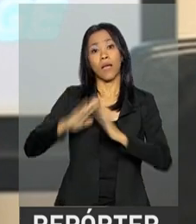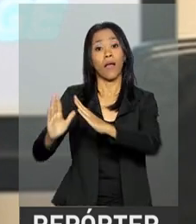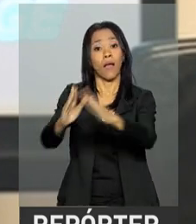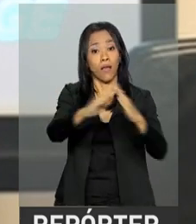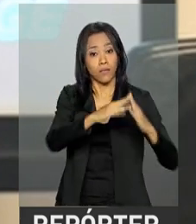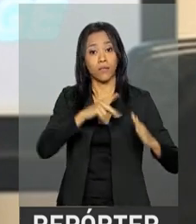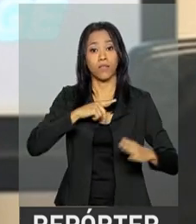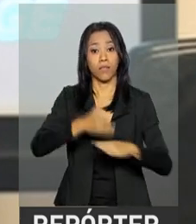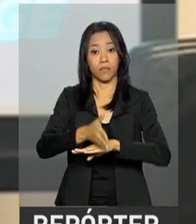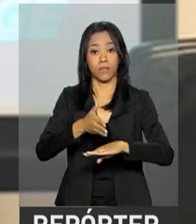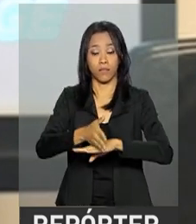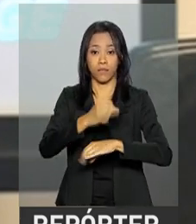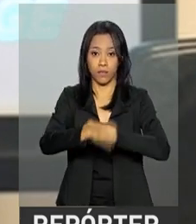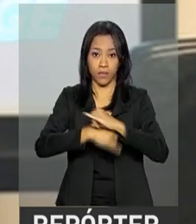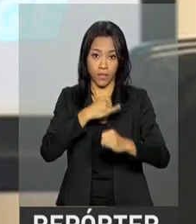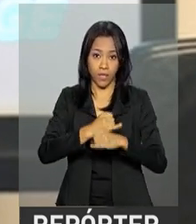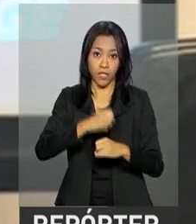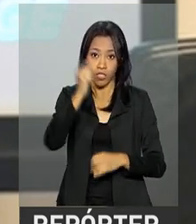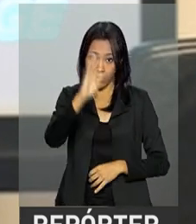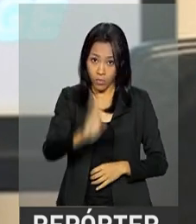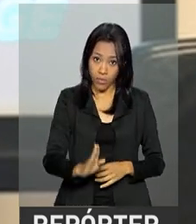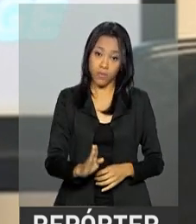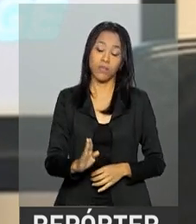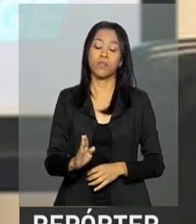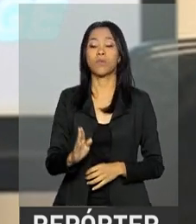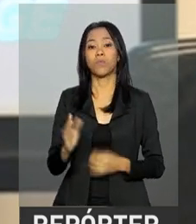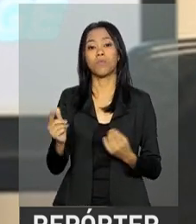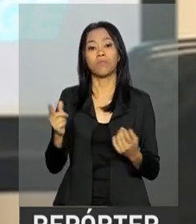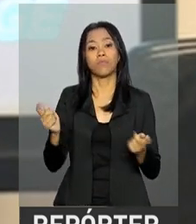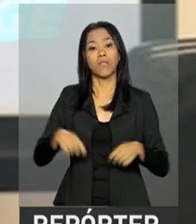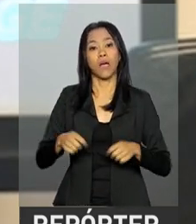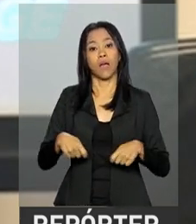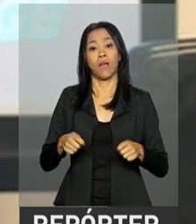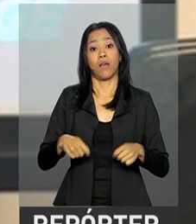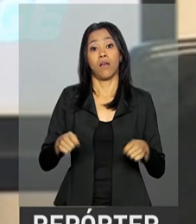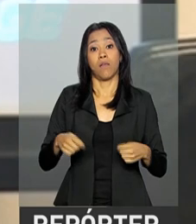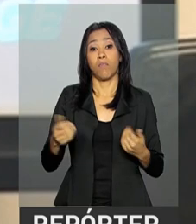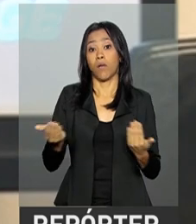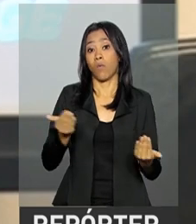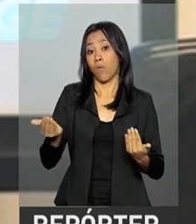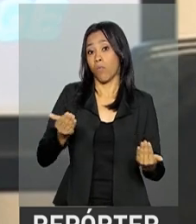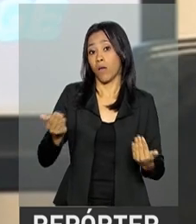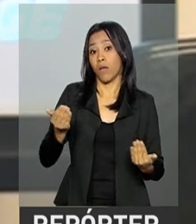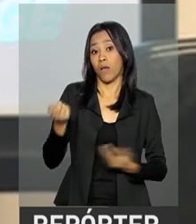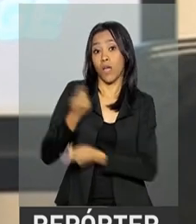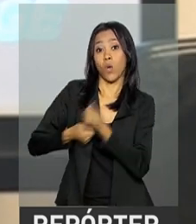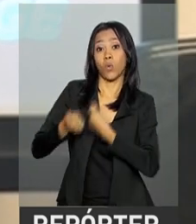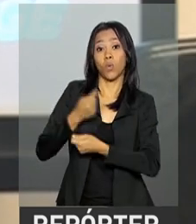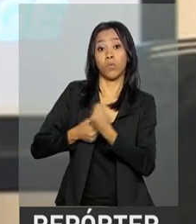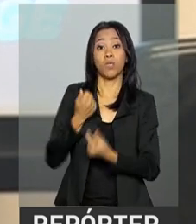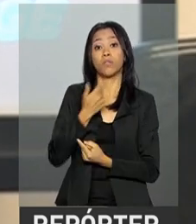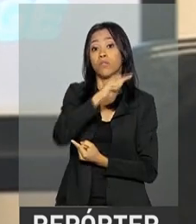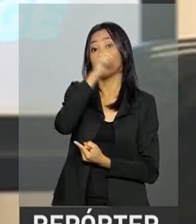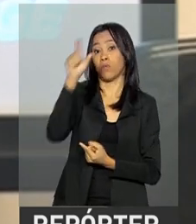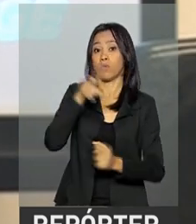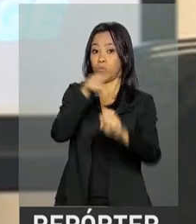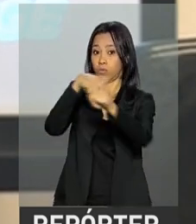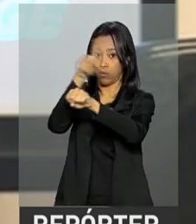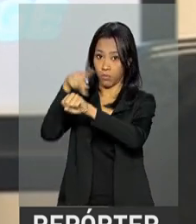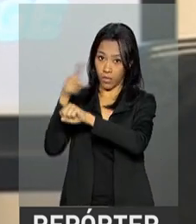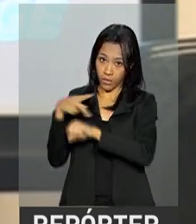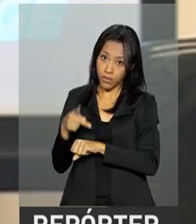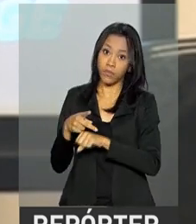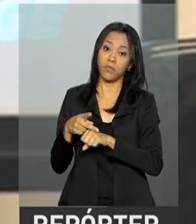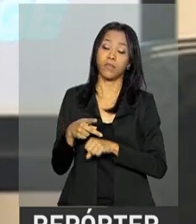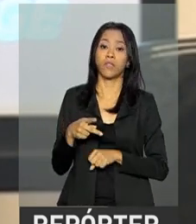né e o brasil chegou num patamar de comparabilidade com as economias dos países do centro e leste